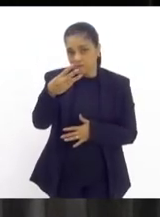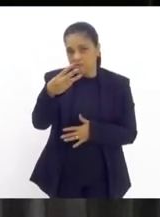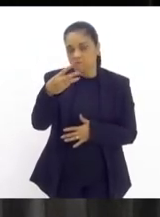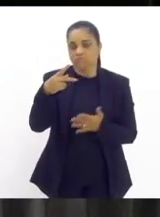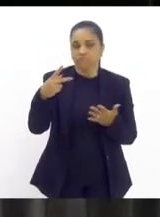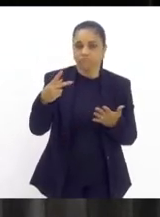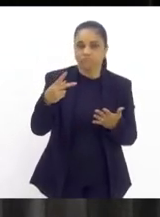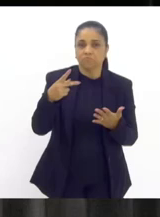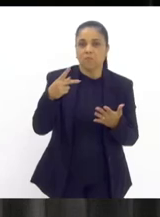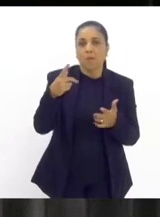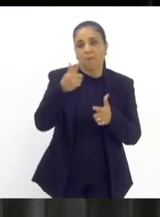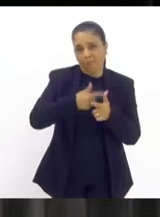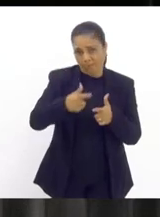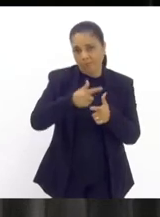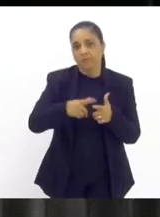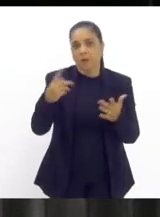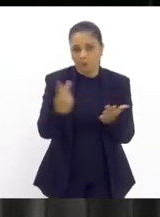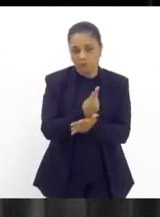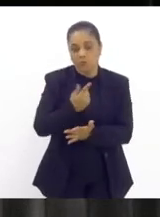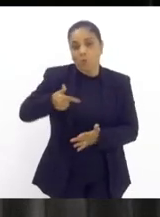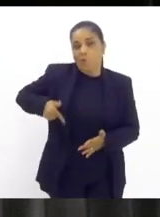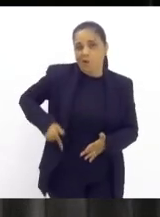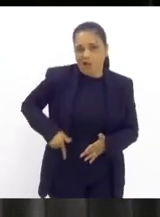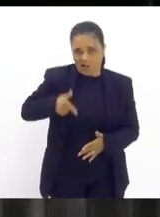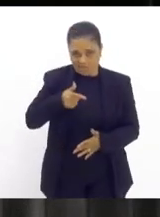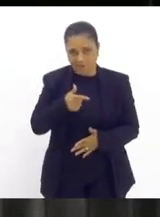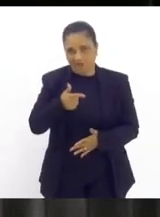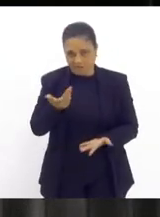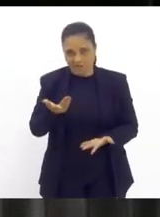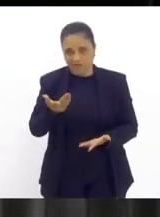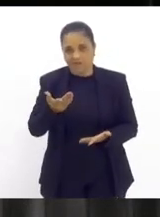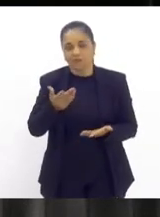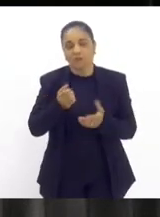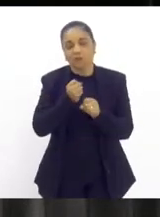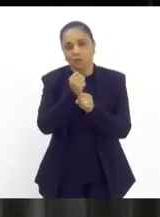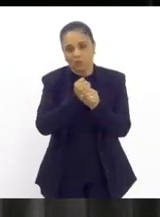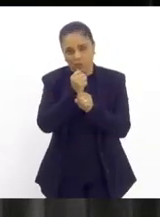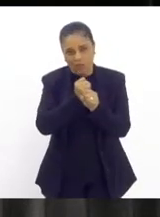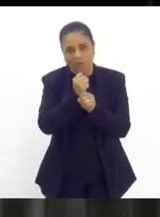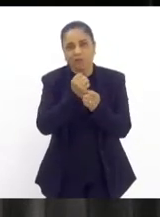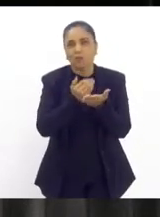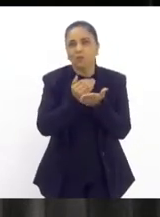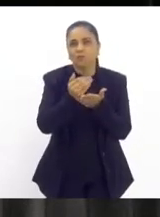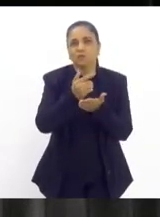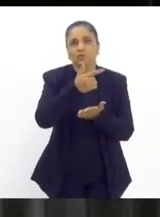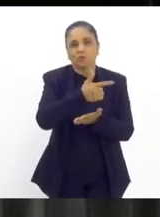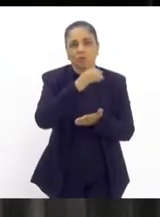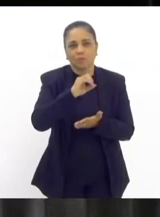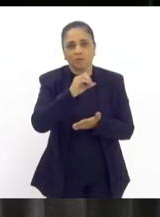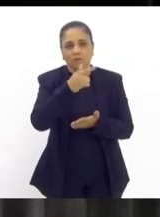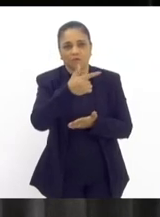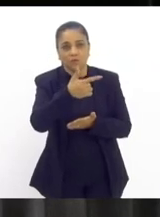escolas Americanas no ano letivo é iniciado em Maio de 2021 ano que 59 pessoas morreram e